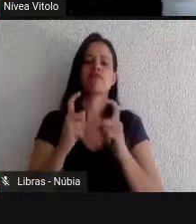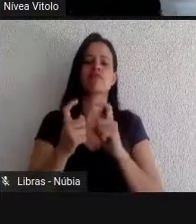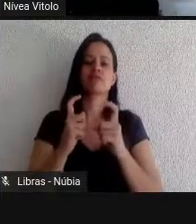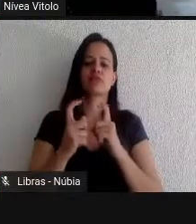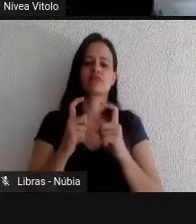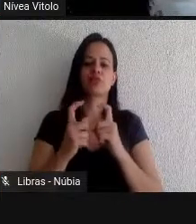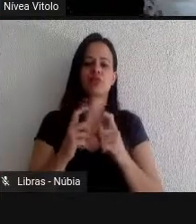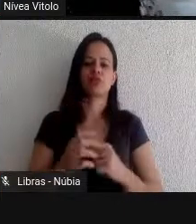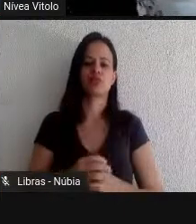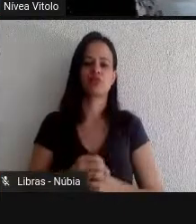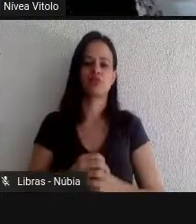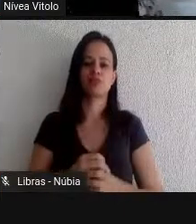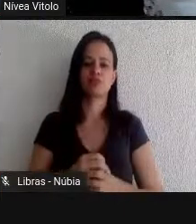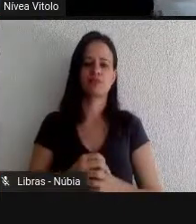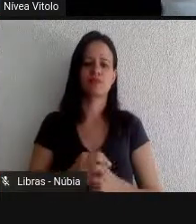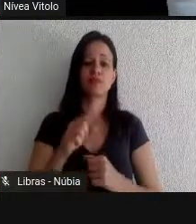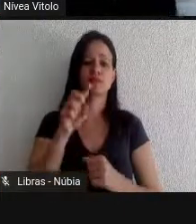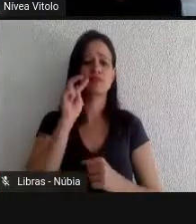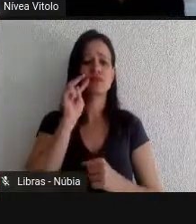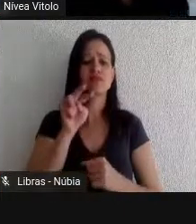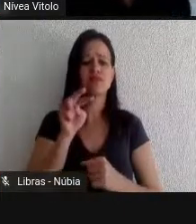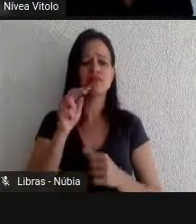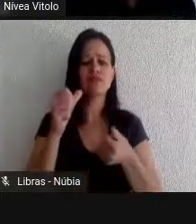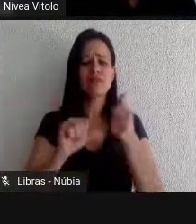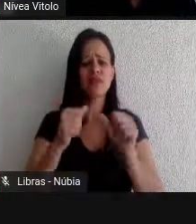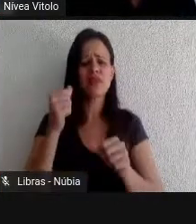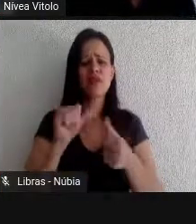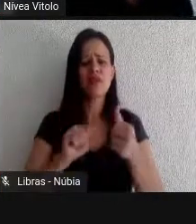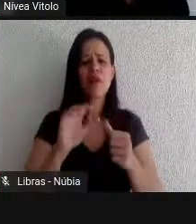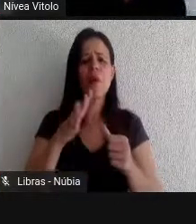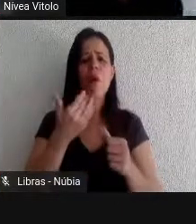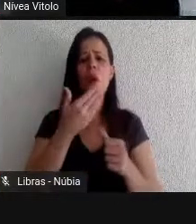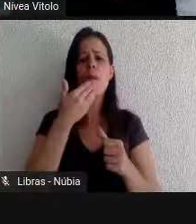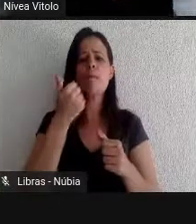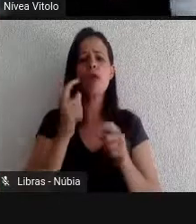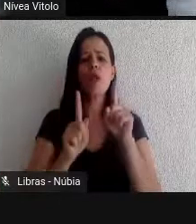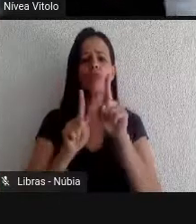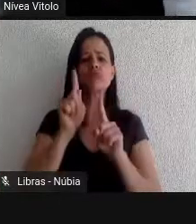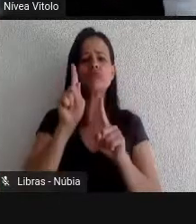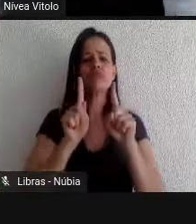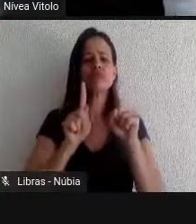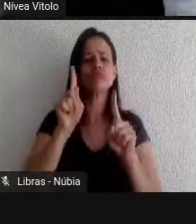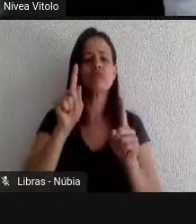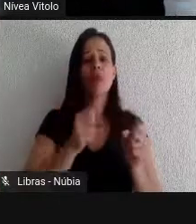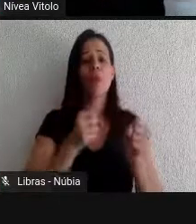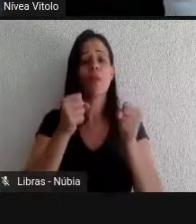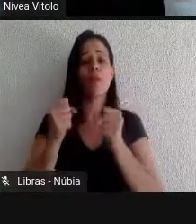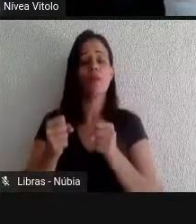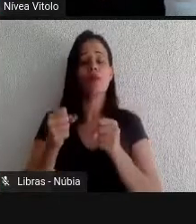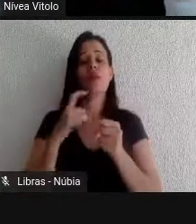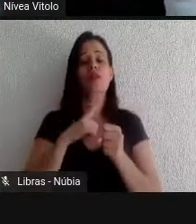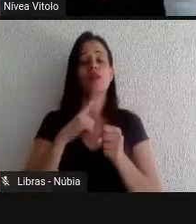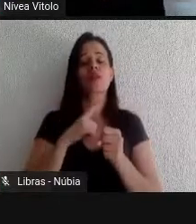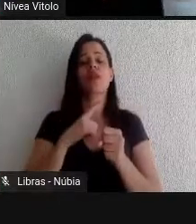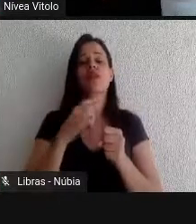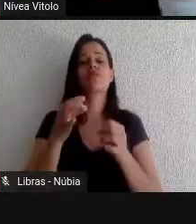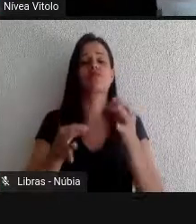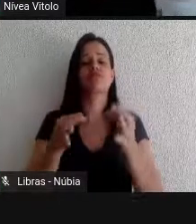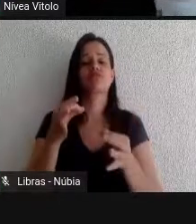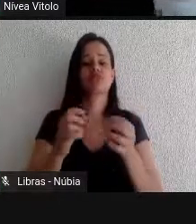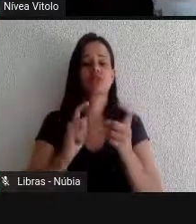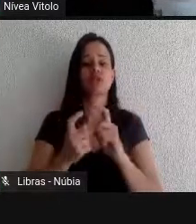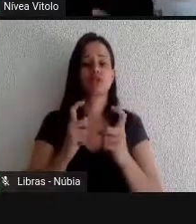Então, avaliando melhor as políticas distributivas do Poder Legislativo e do Poder Executivo, quanto ao nível